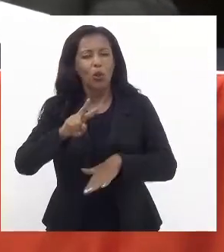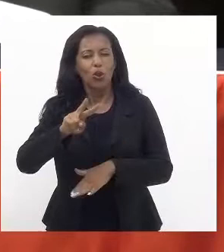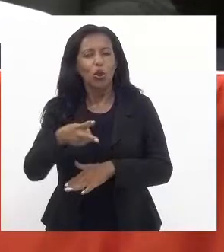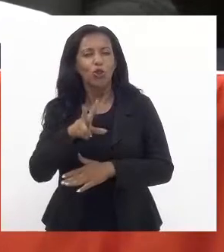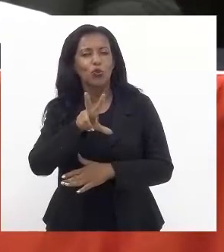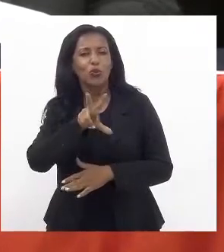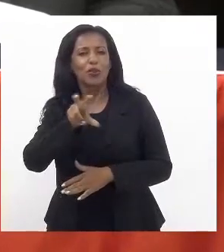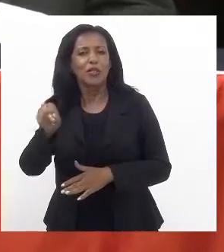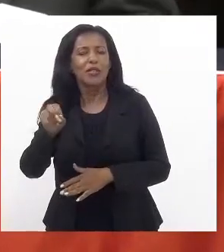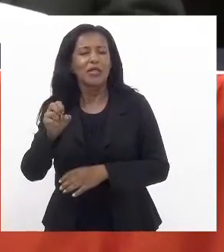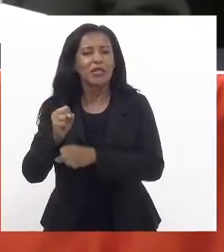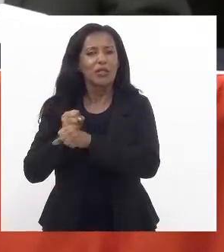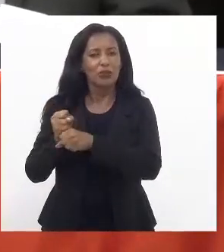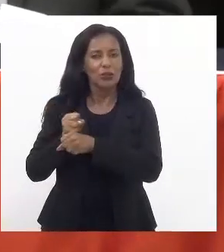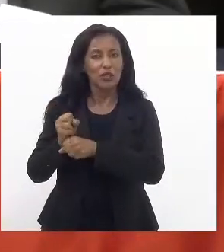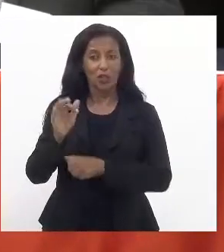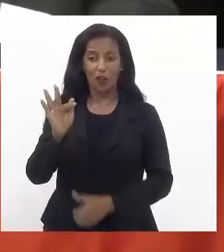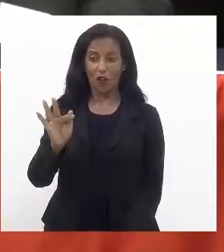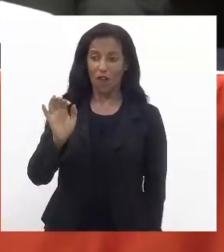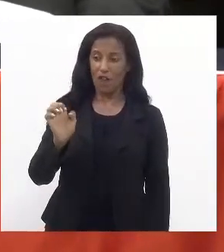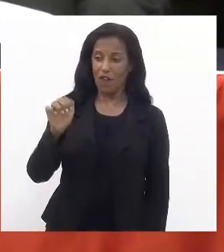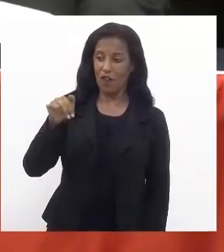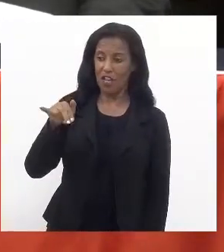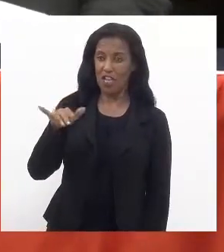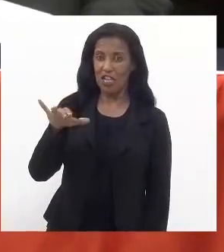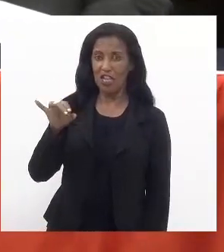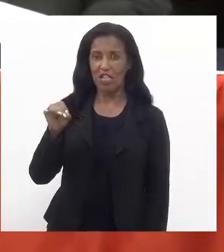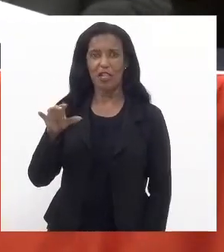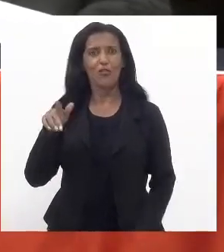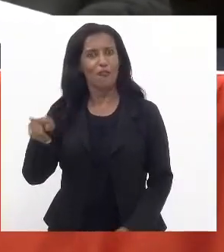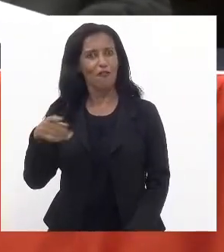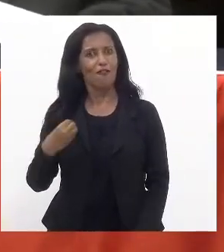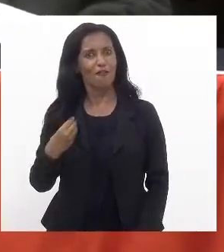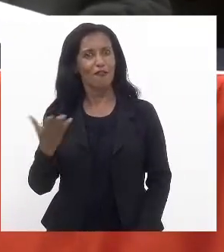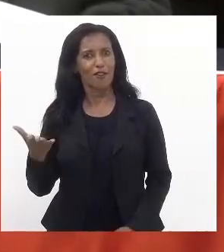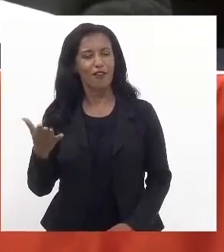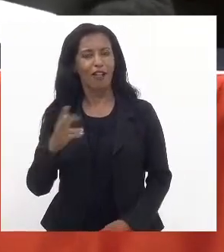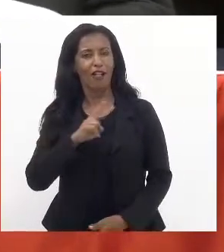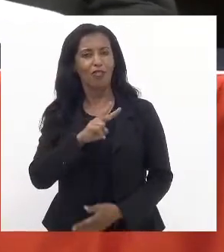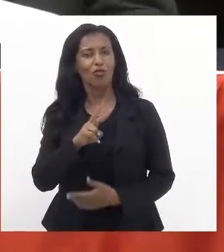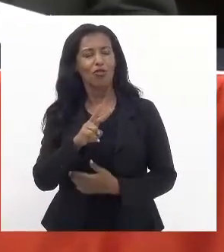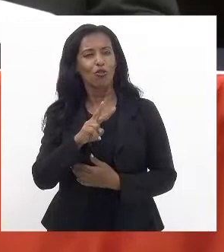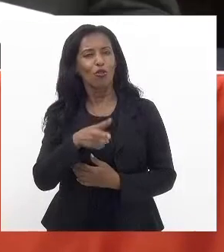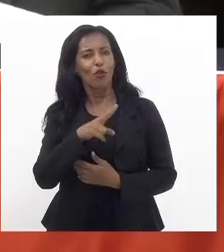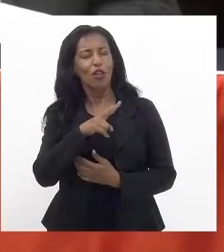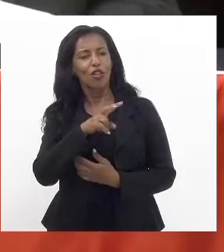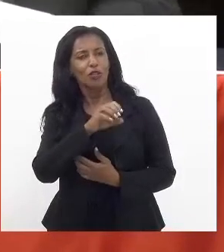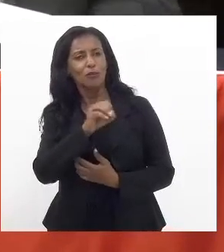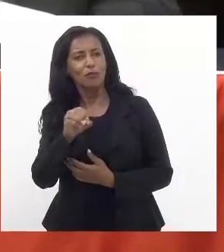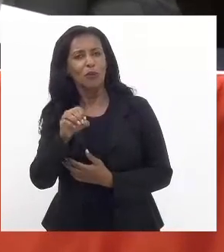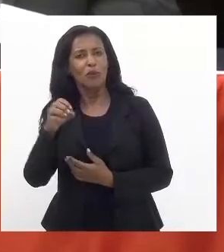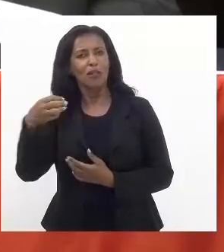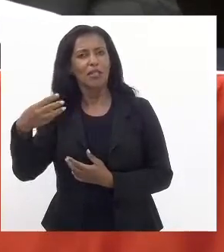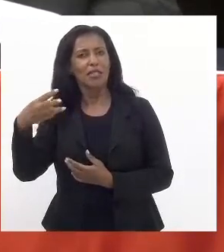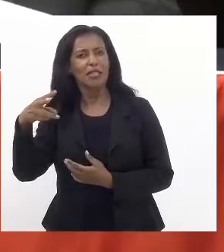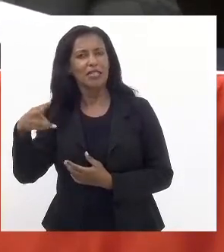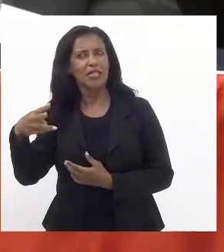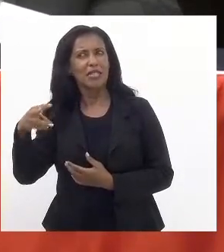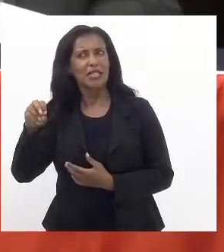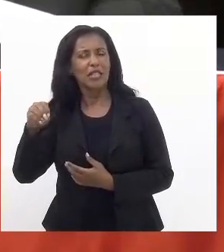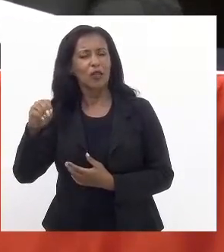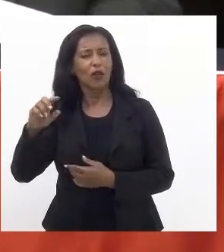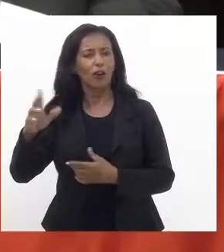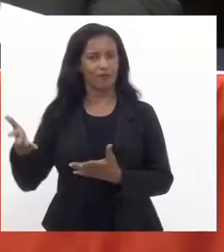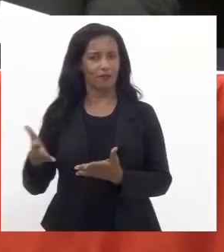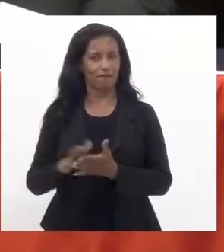2.500 anos, de 3.000 a 539 a.C. Após o colapso